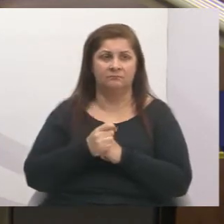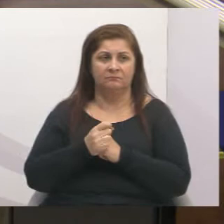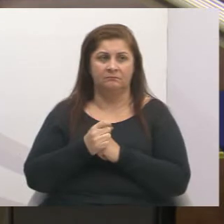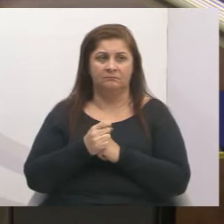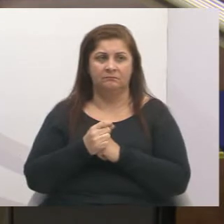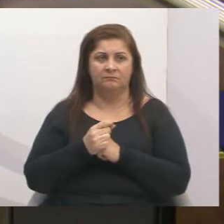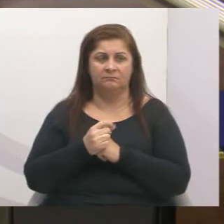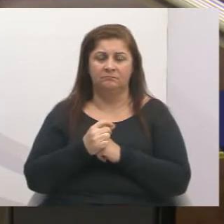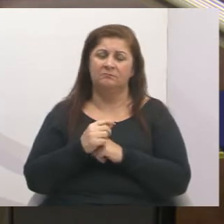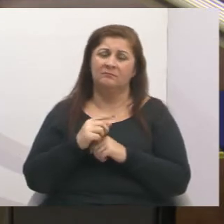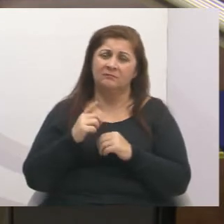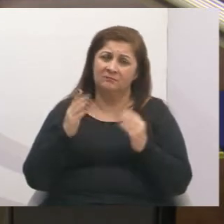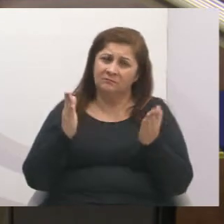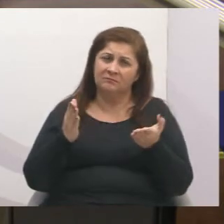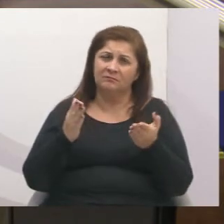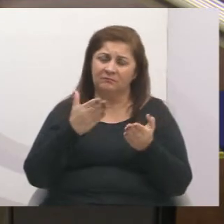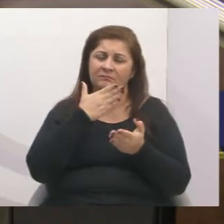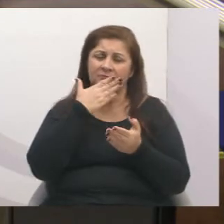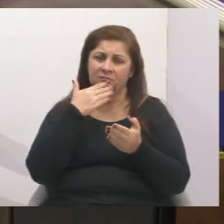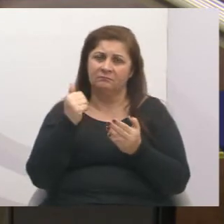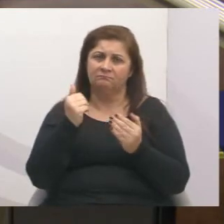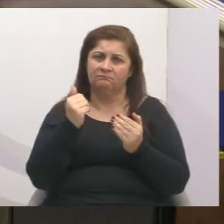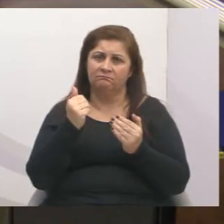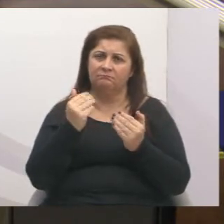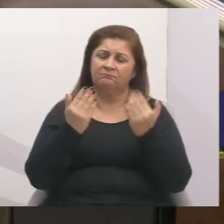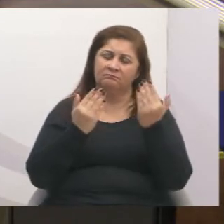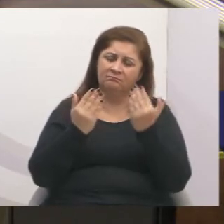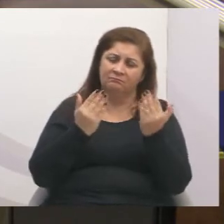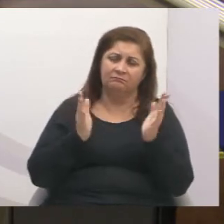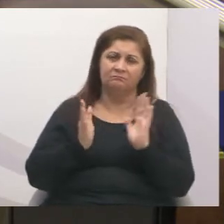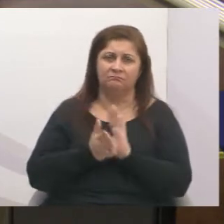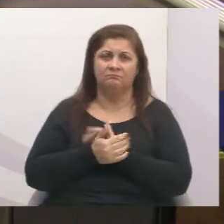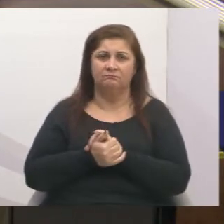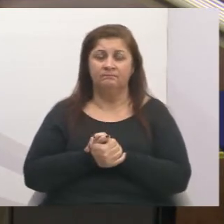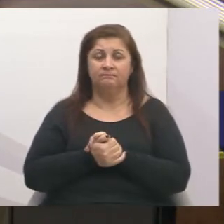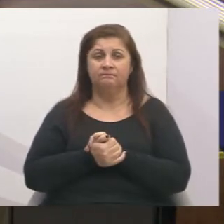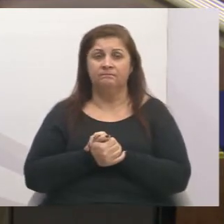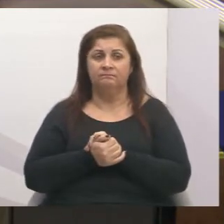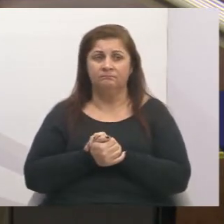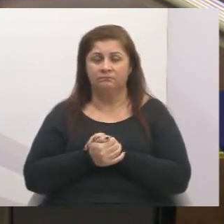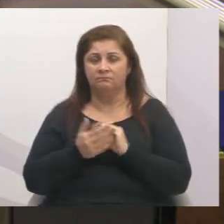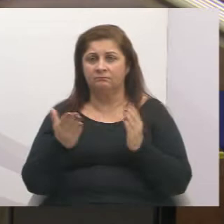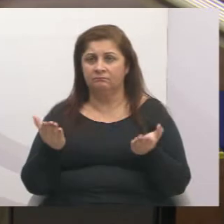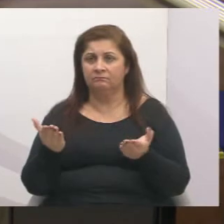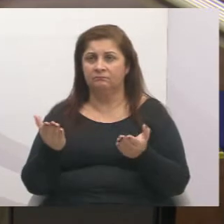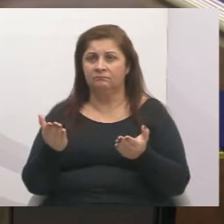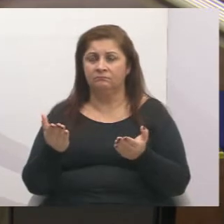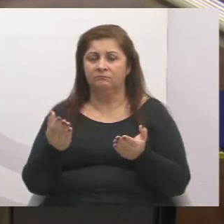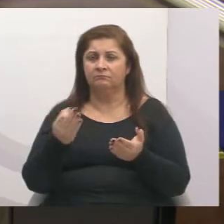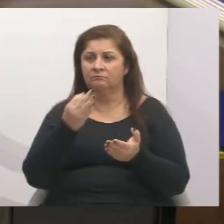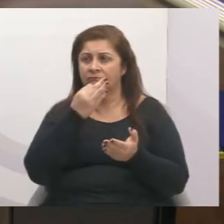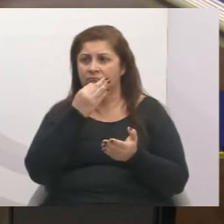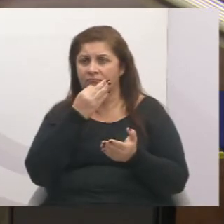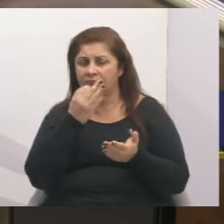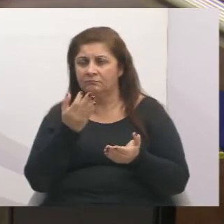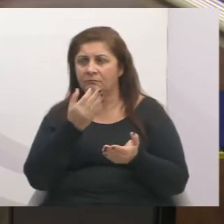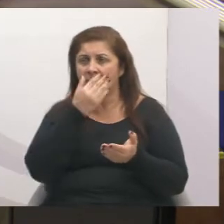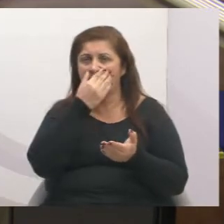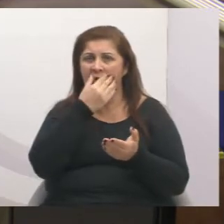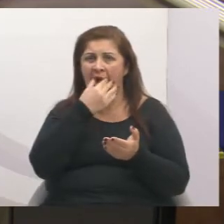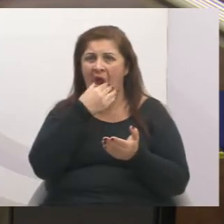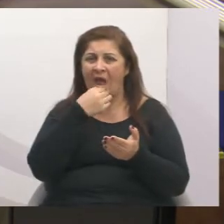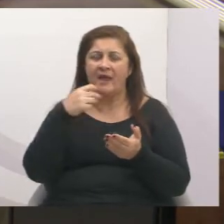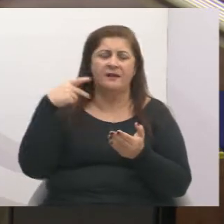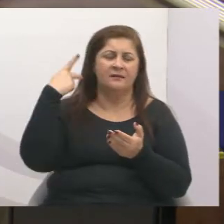havido algum avanço em relação às modificações que foram propostas, tanto pelo STPMJ como para